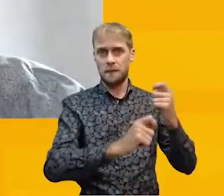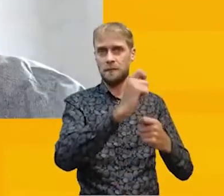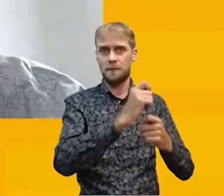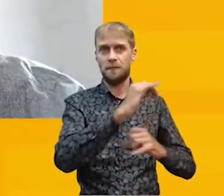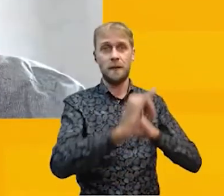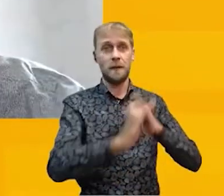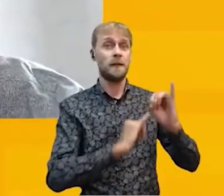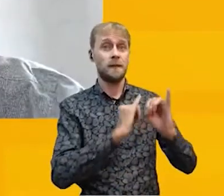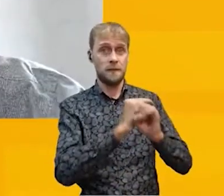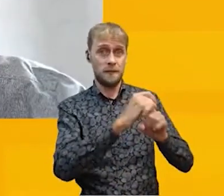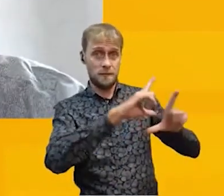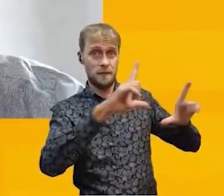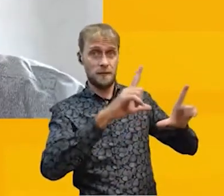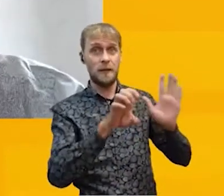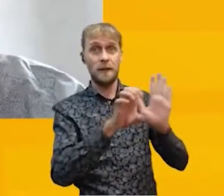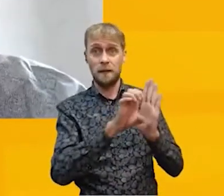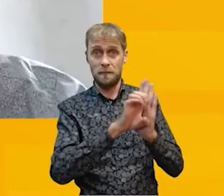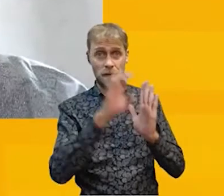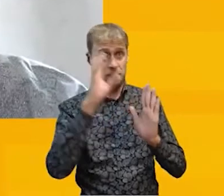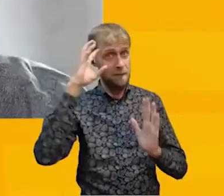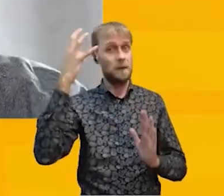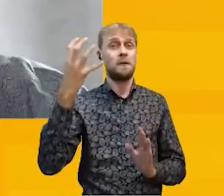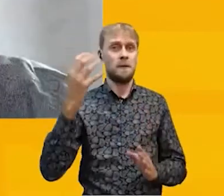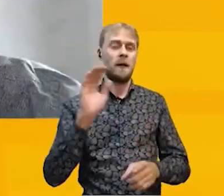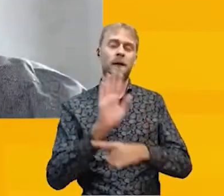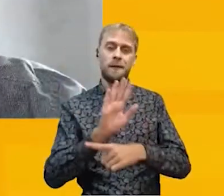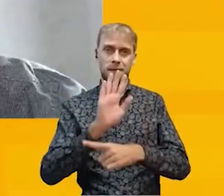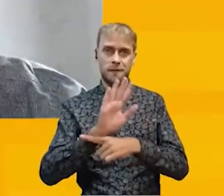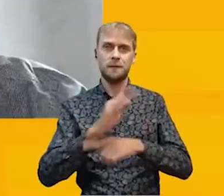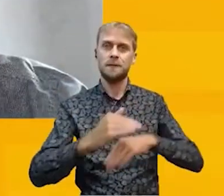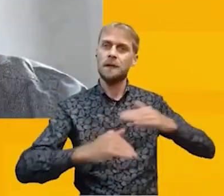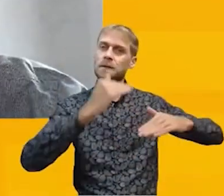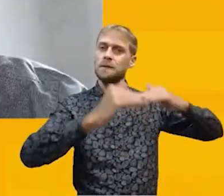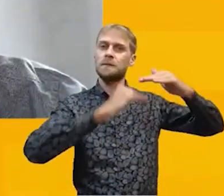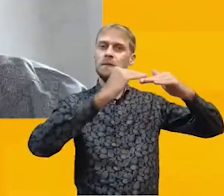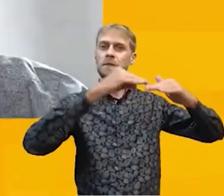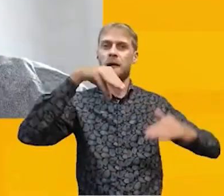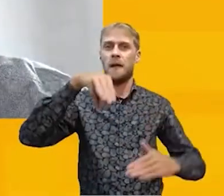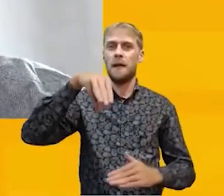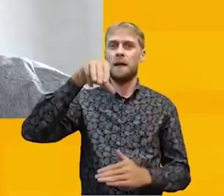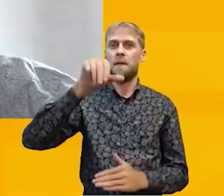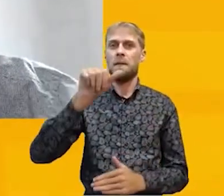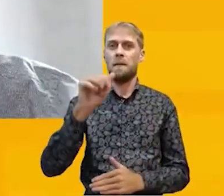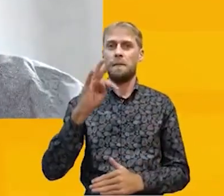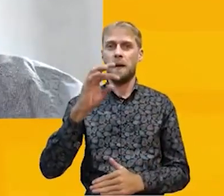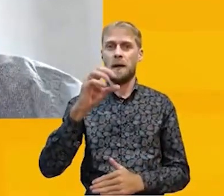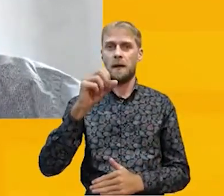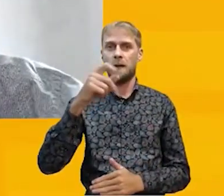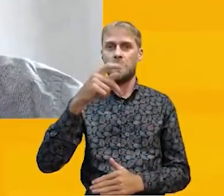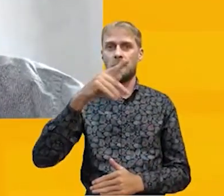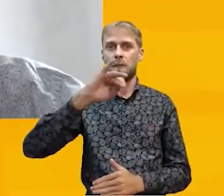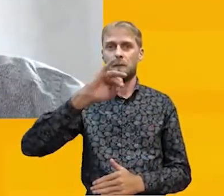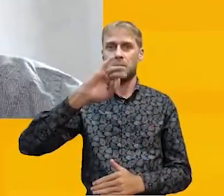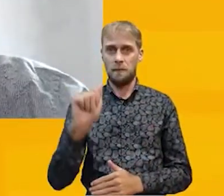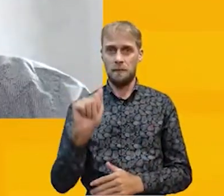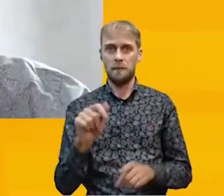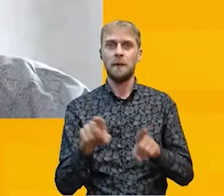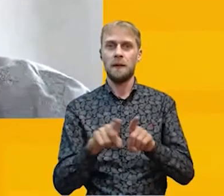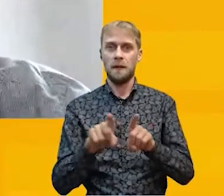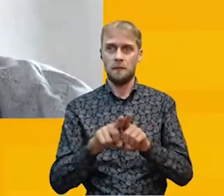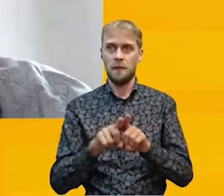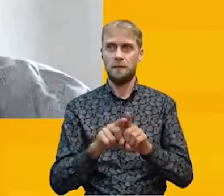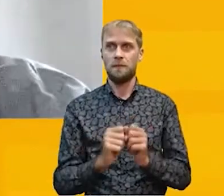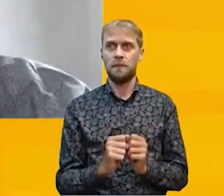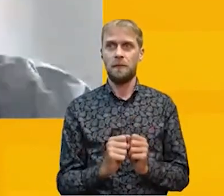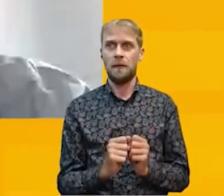Embrapa com certeza vai ajudar muito no crescimento do Mato Piba, certo? Eu quero aqui, não vou muito estender minha fala, tá certo? Que eu estou